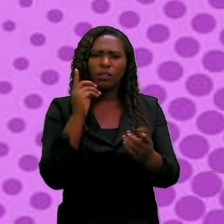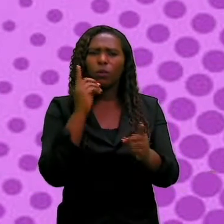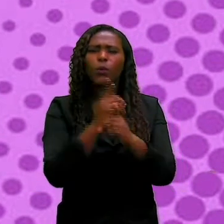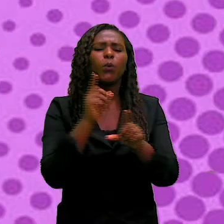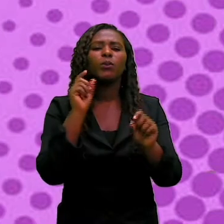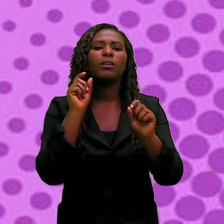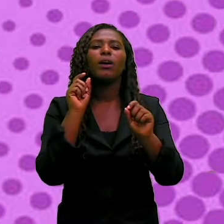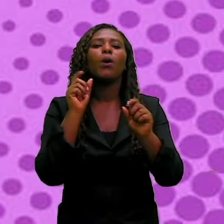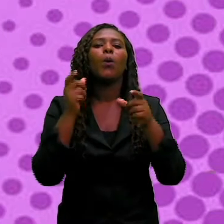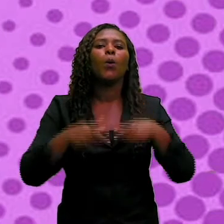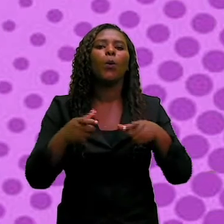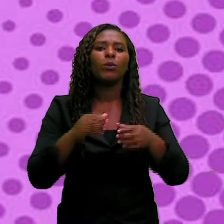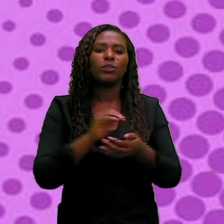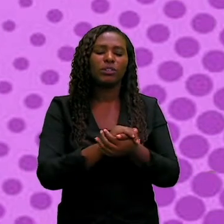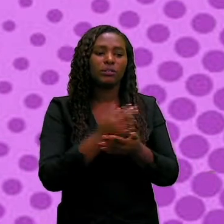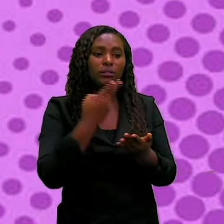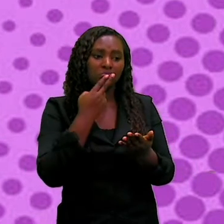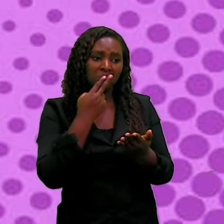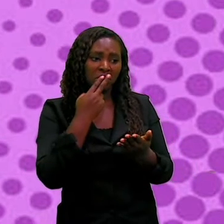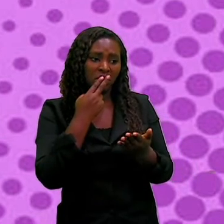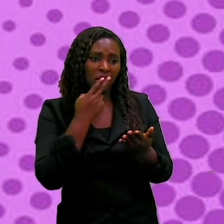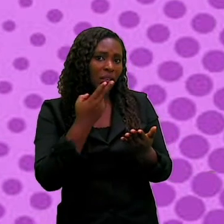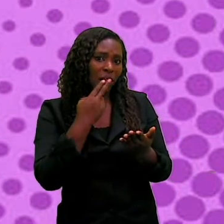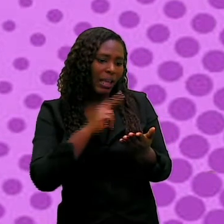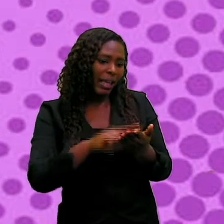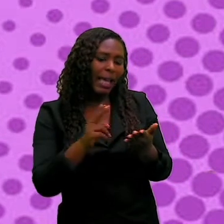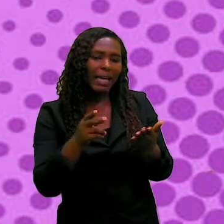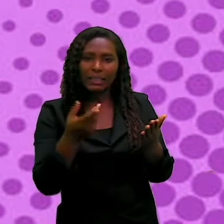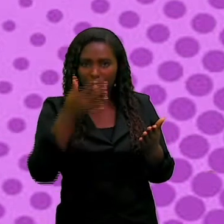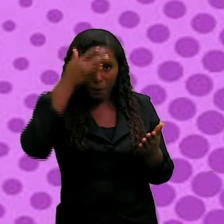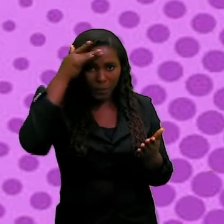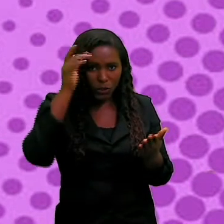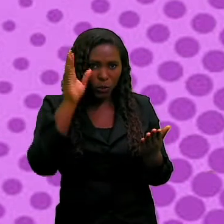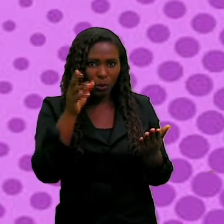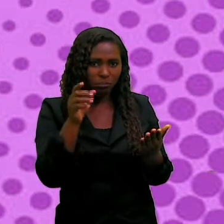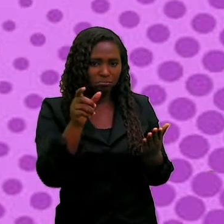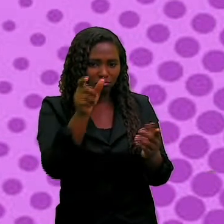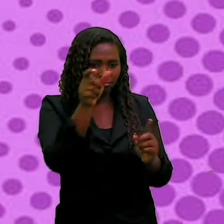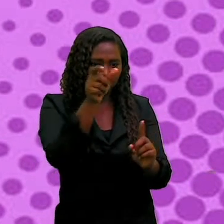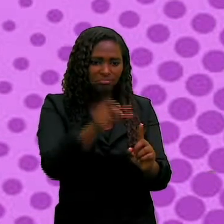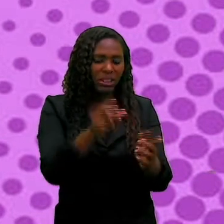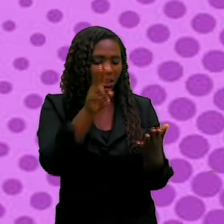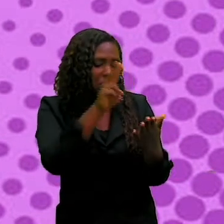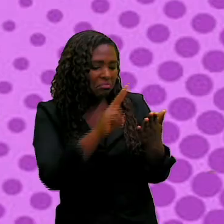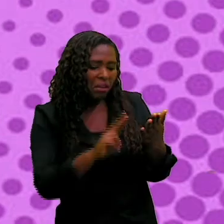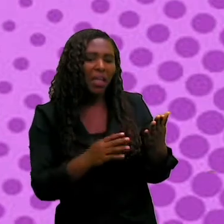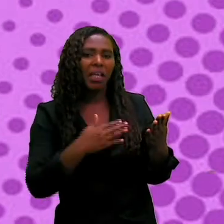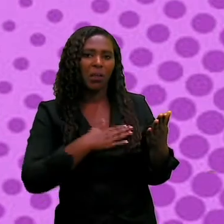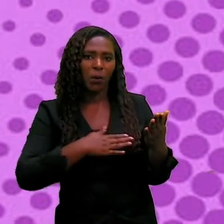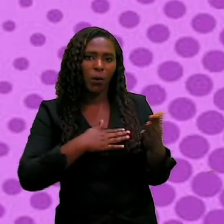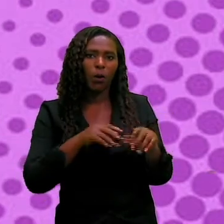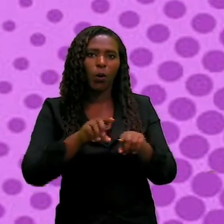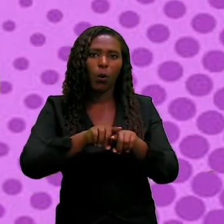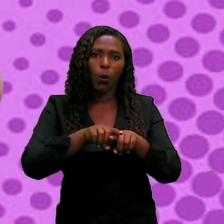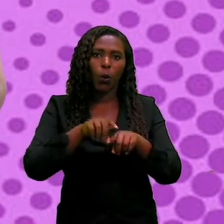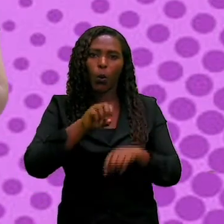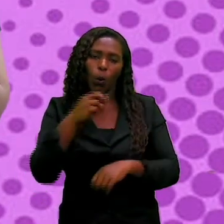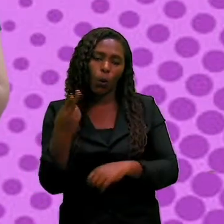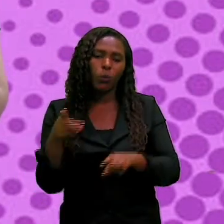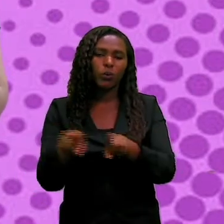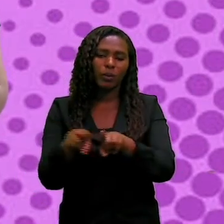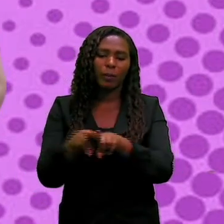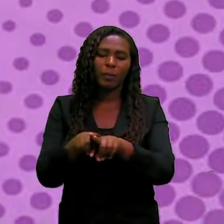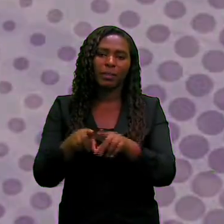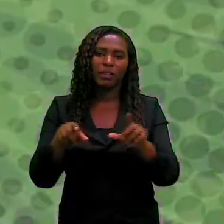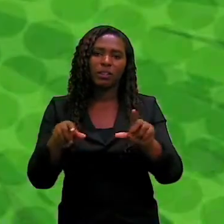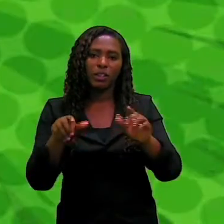parte de quem enuncia, no caso, o chargista. E eu trouxe algumas charges aqui para nós analisarmos juntinho,